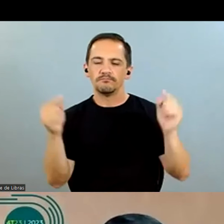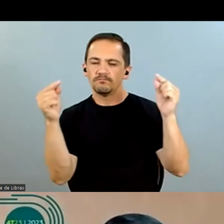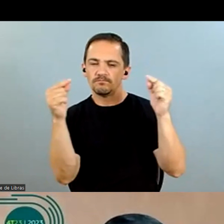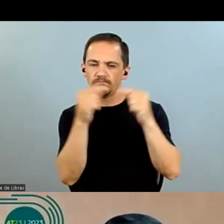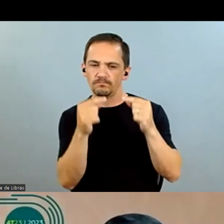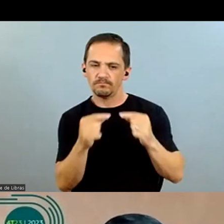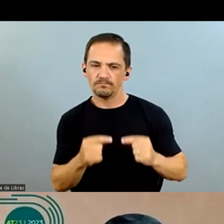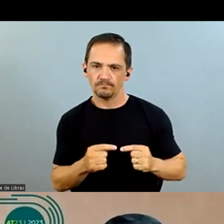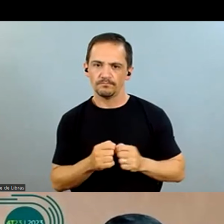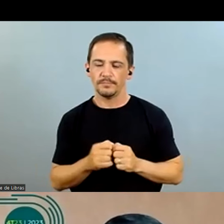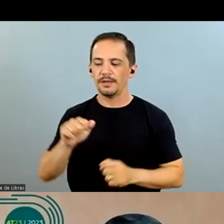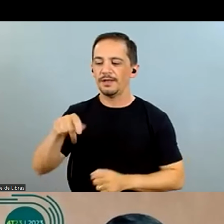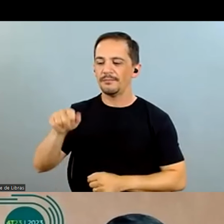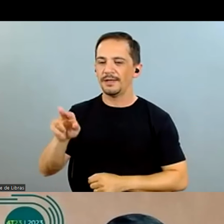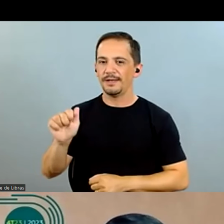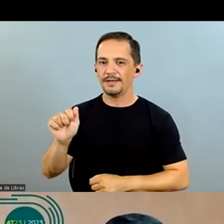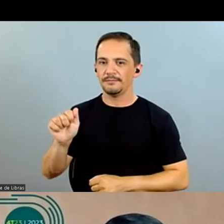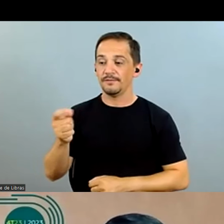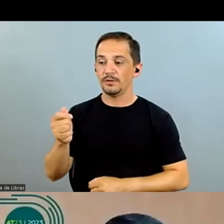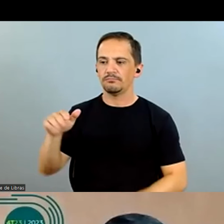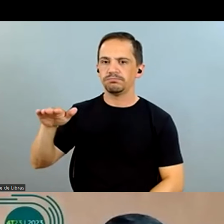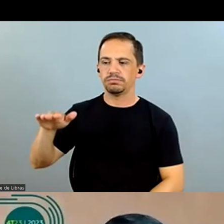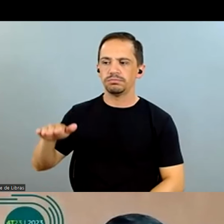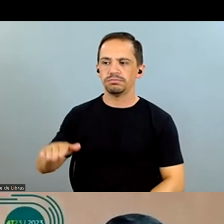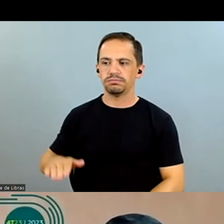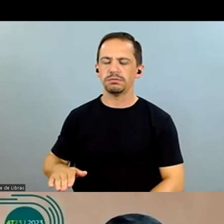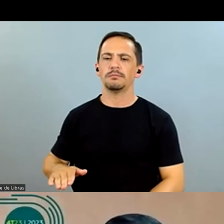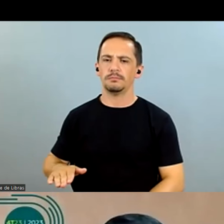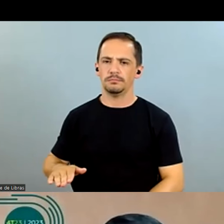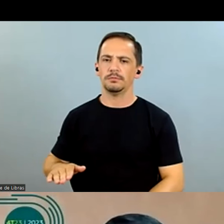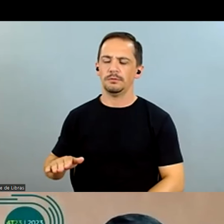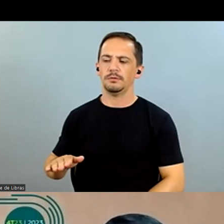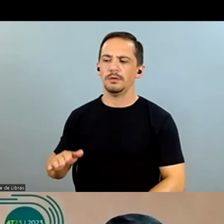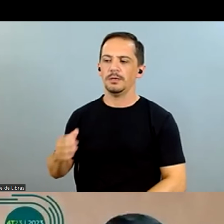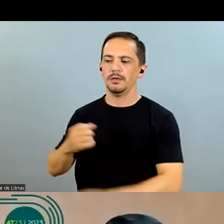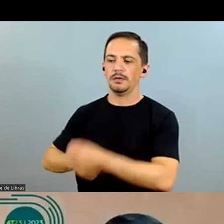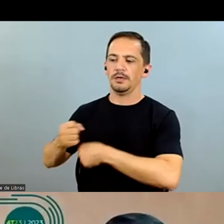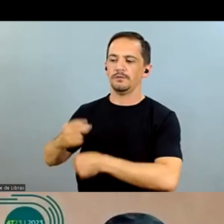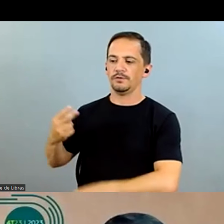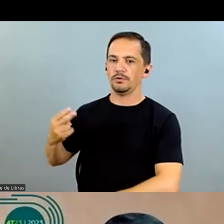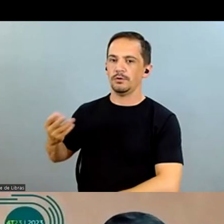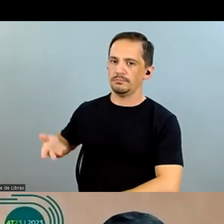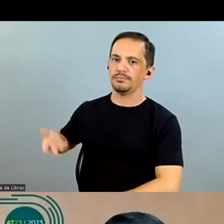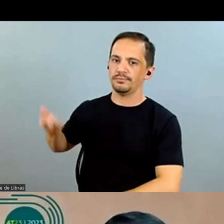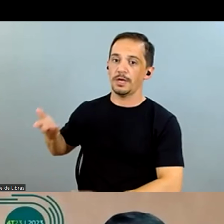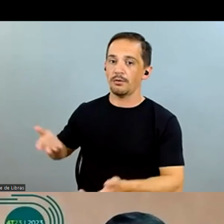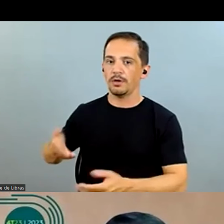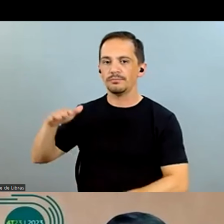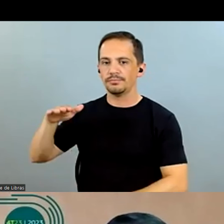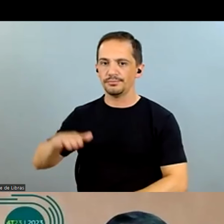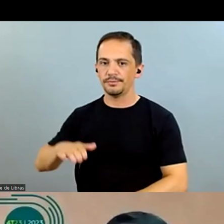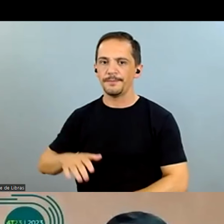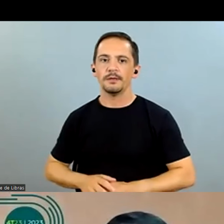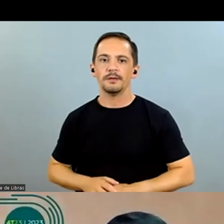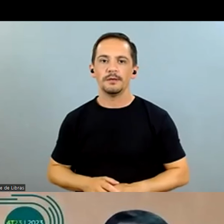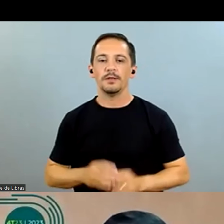de aparas eh bem bem mais baixo do que nós tivemos né em 2022 então a a reposição de inflação que vai